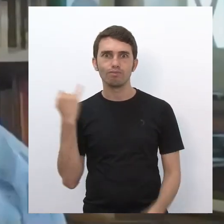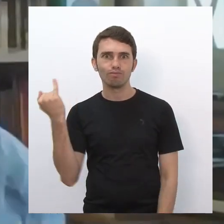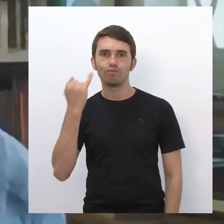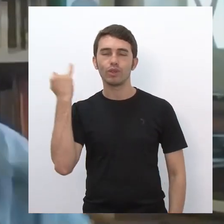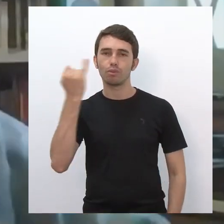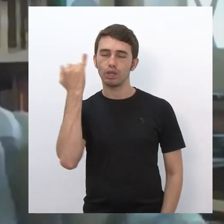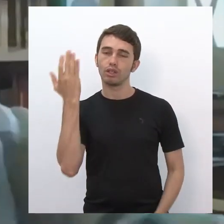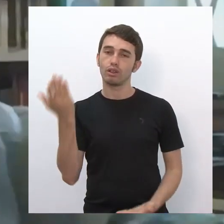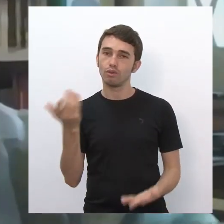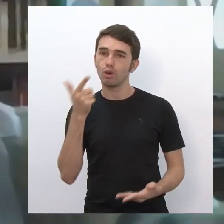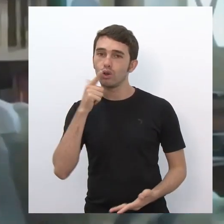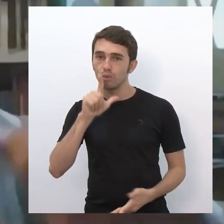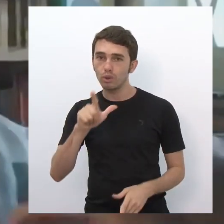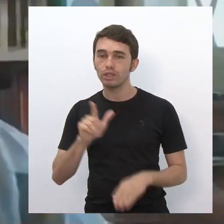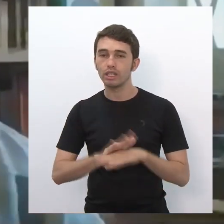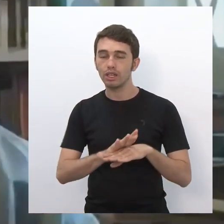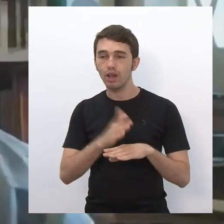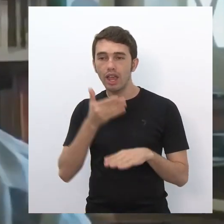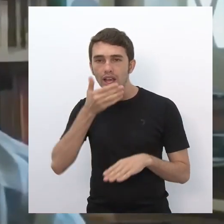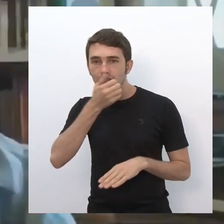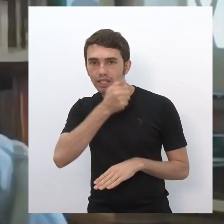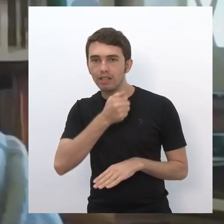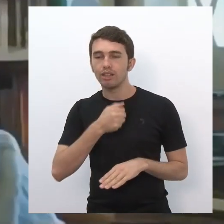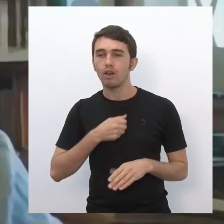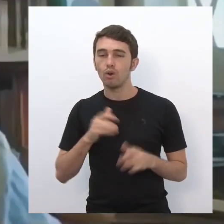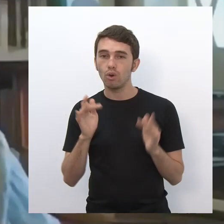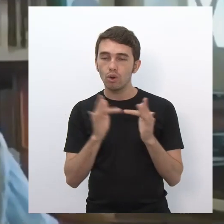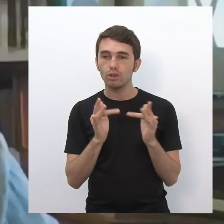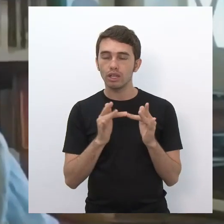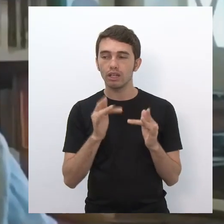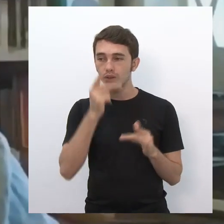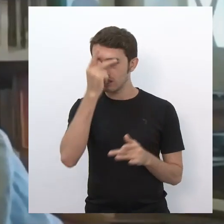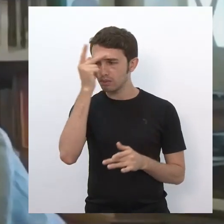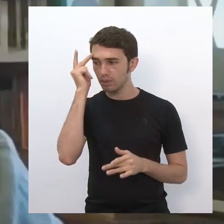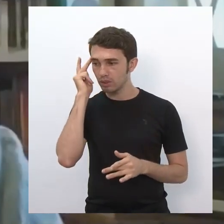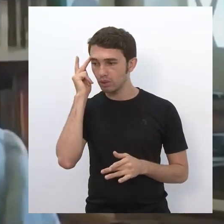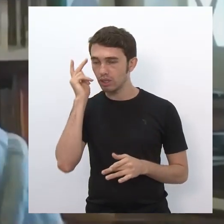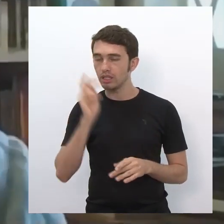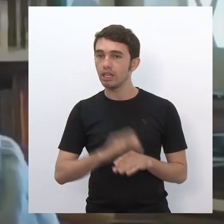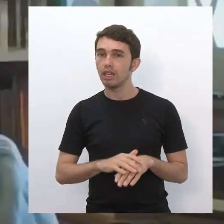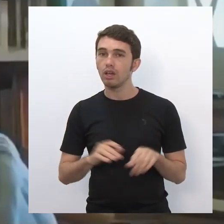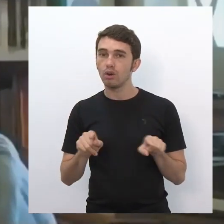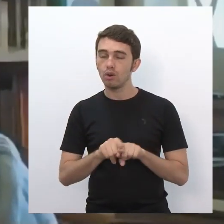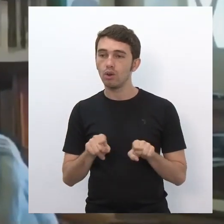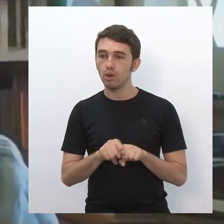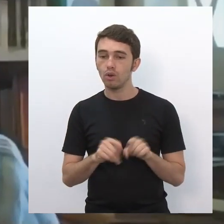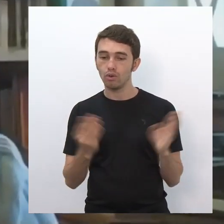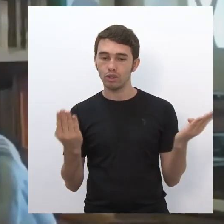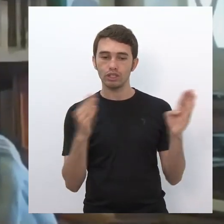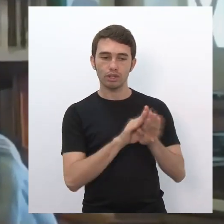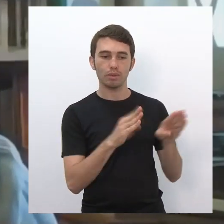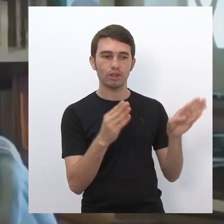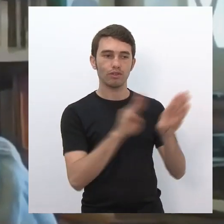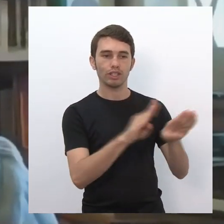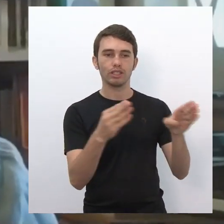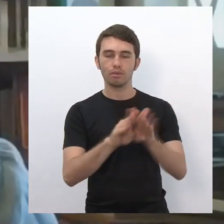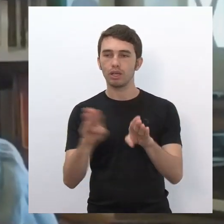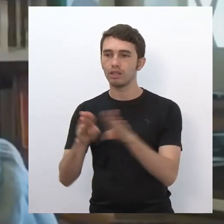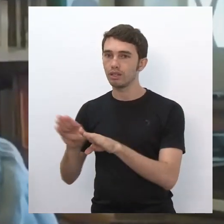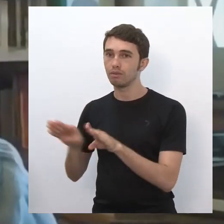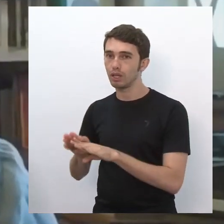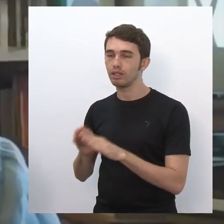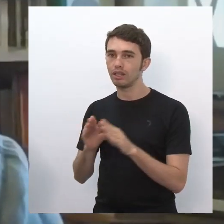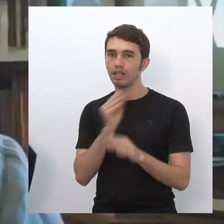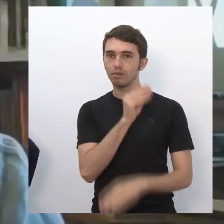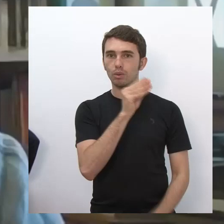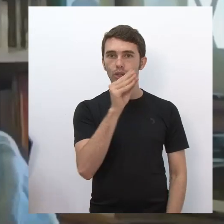gente conseguiu resgatar o contato com as pessoas com o fechamento das bibliotecas em março do ano passado,